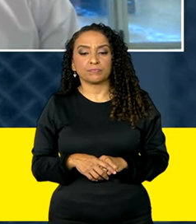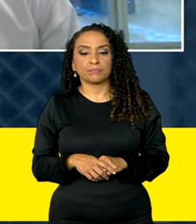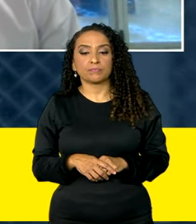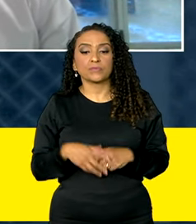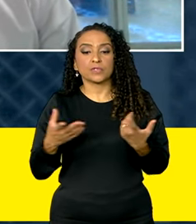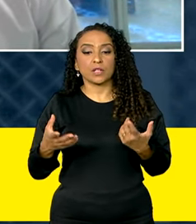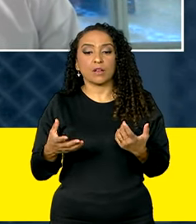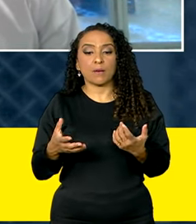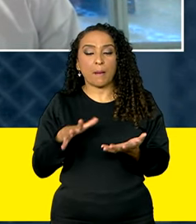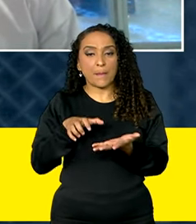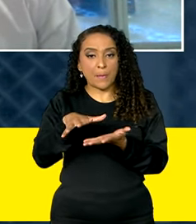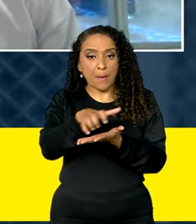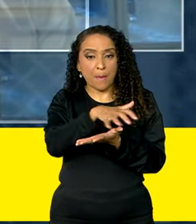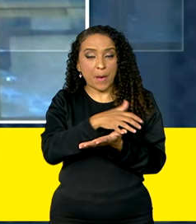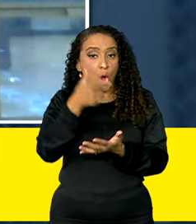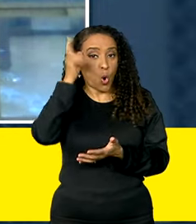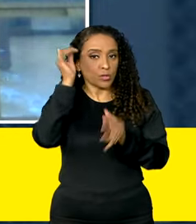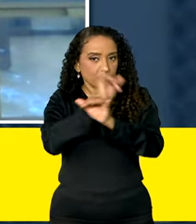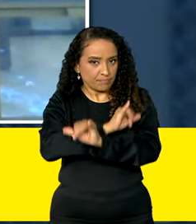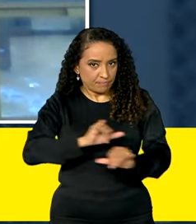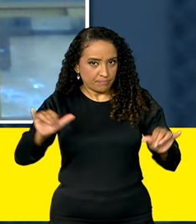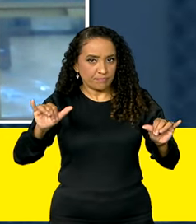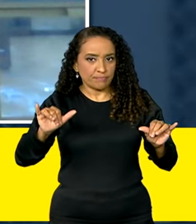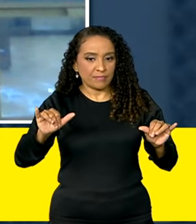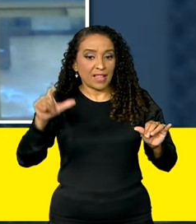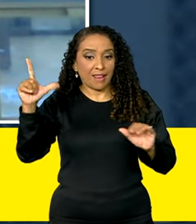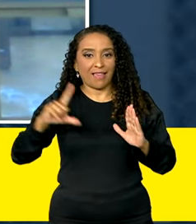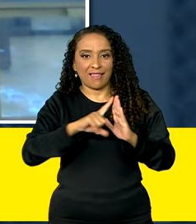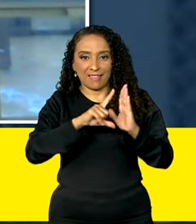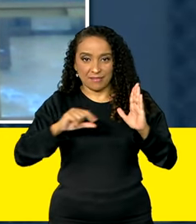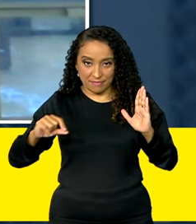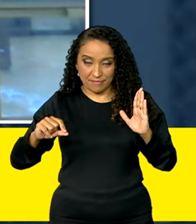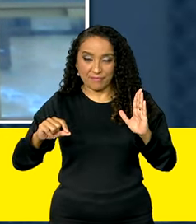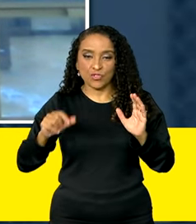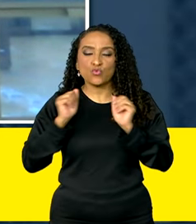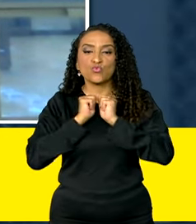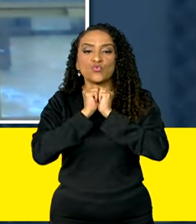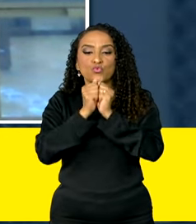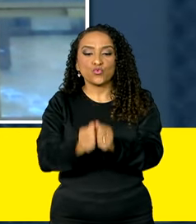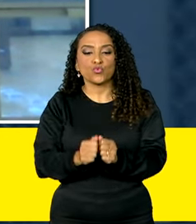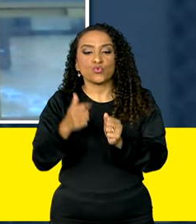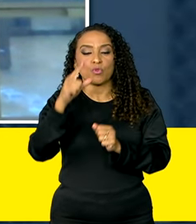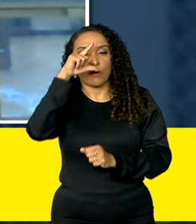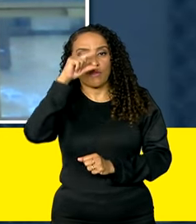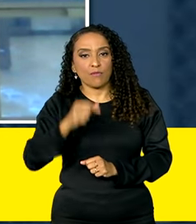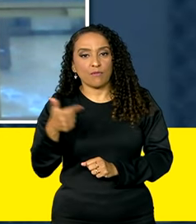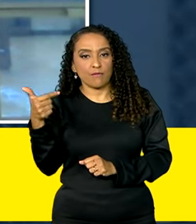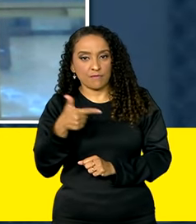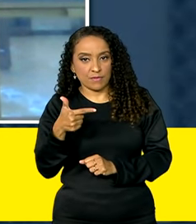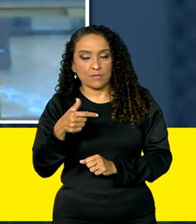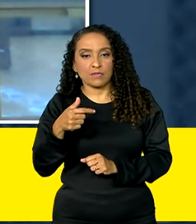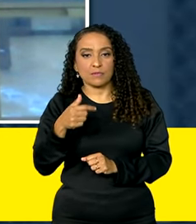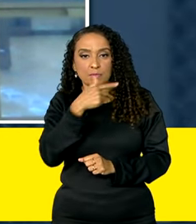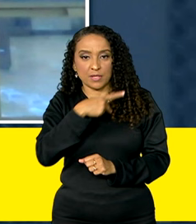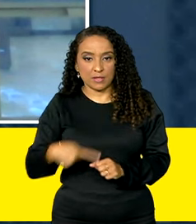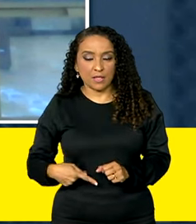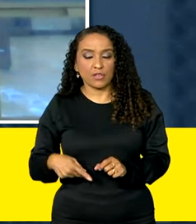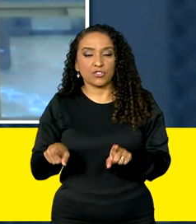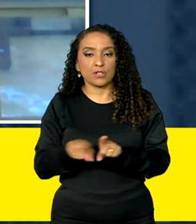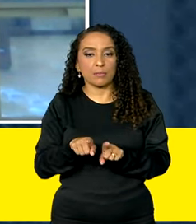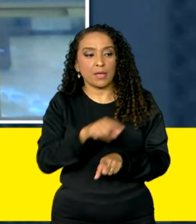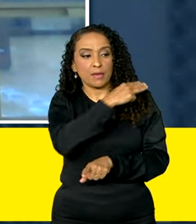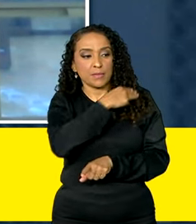Os dados lançados ontem no Palácio do Planalto, junto com o vice-presidente da República, Geraldo Alckmin, ministra